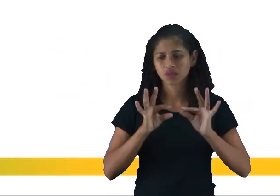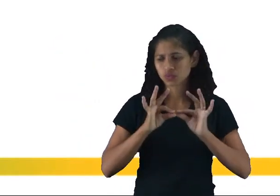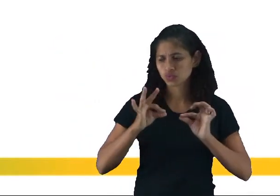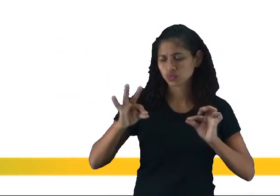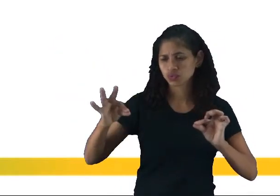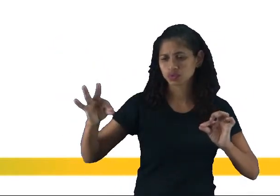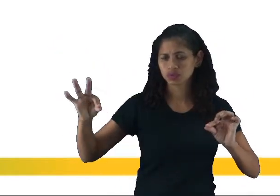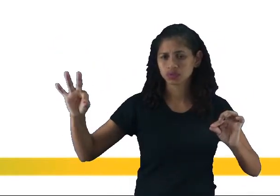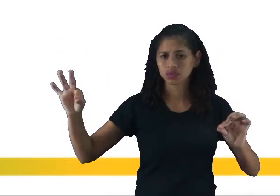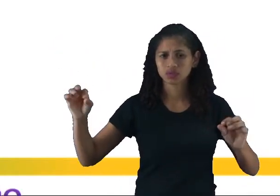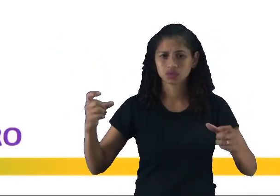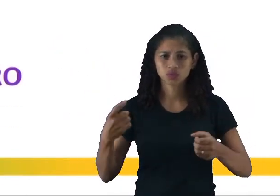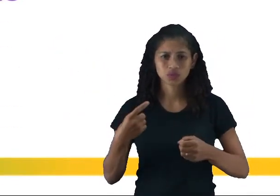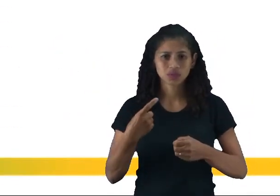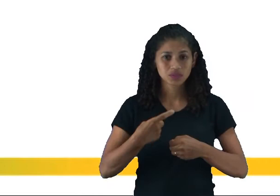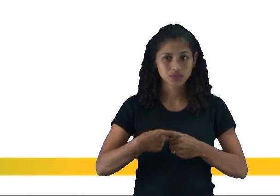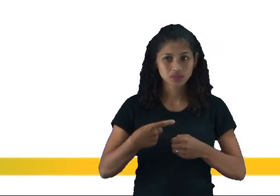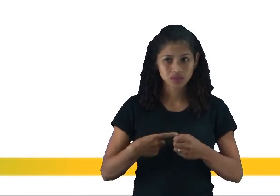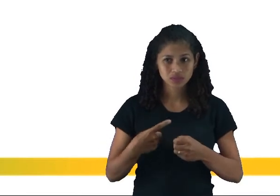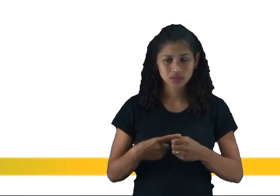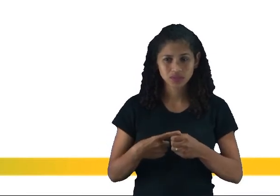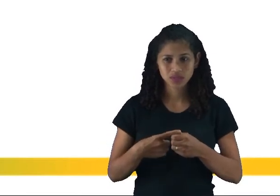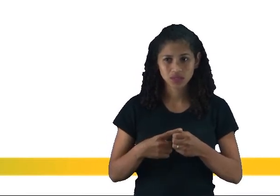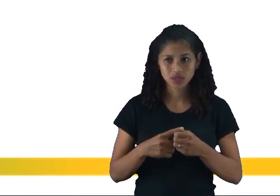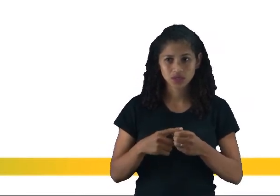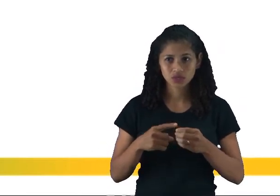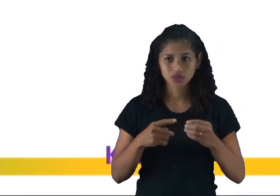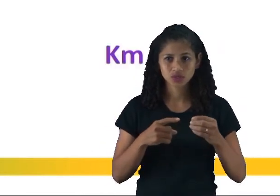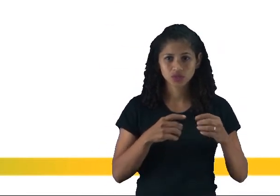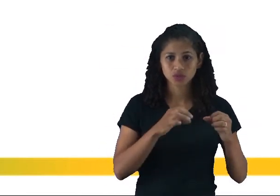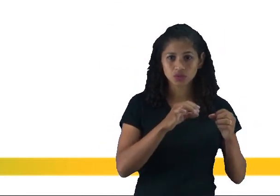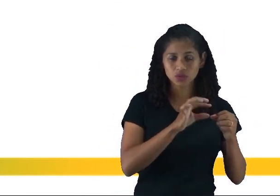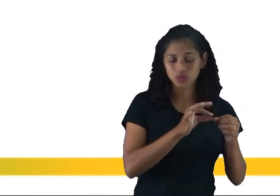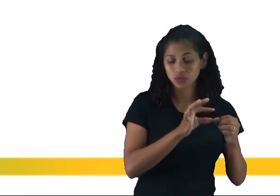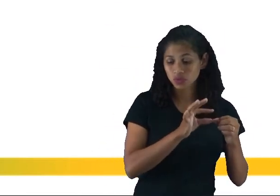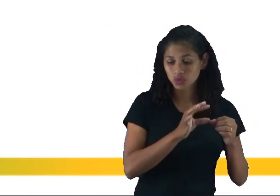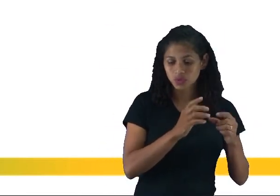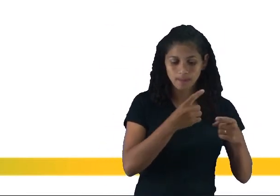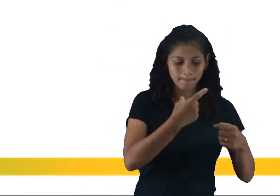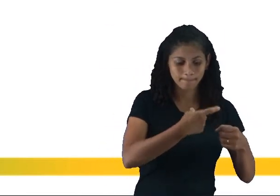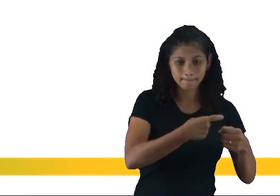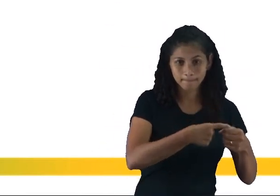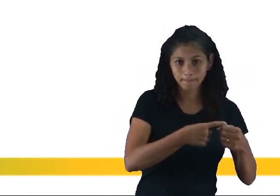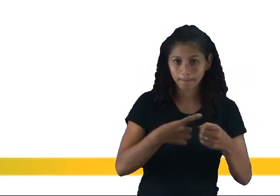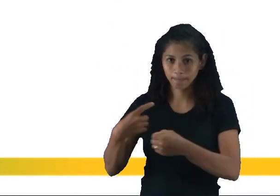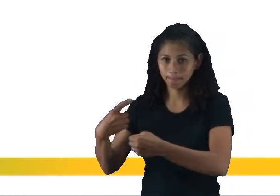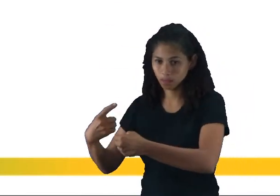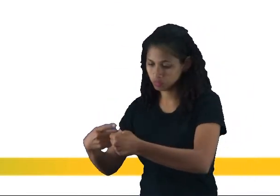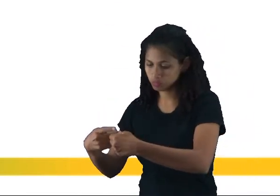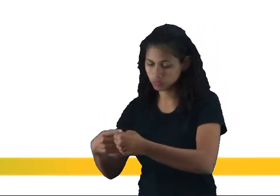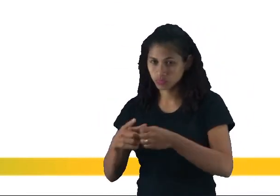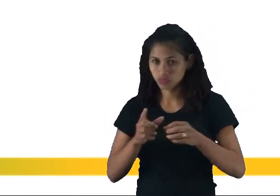entre uma cidade e outra é medida em quilômetros, representado